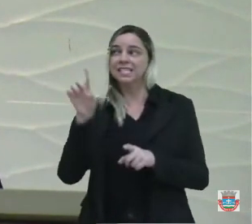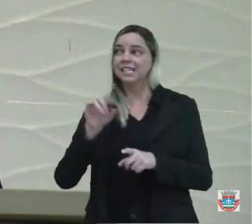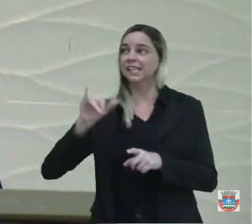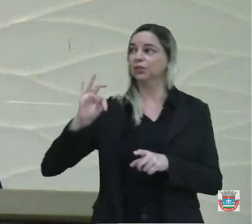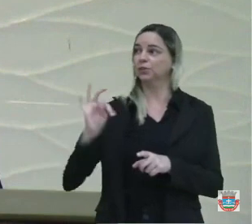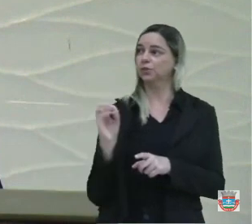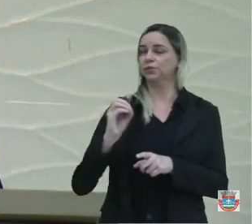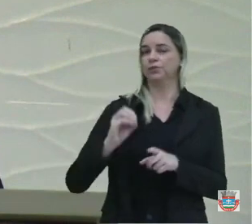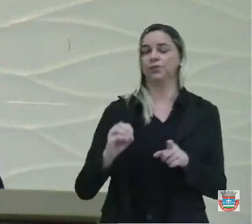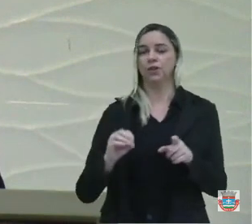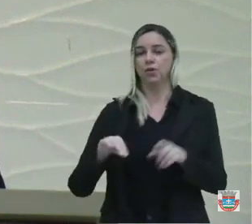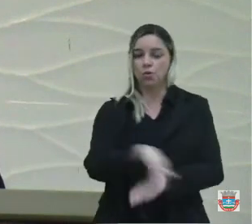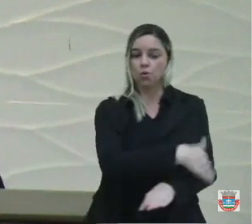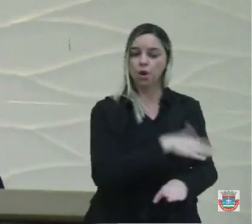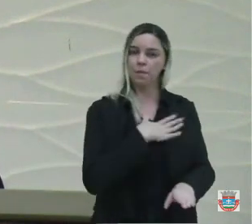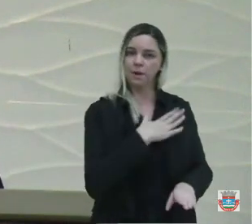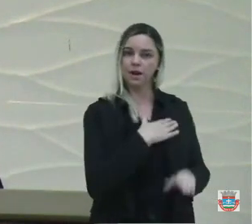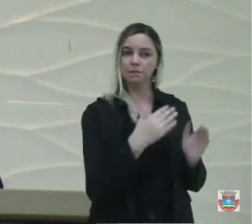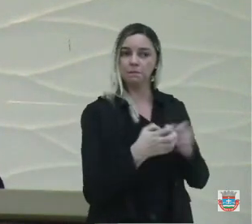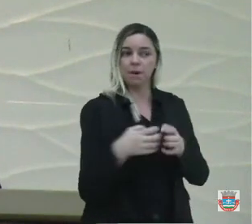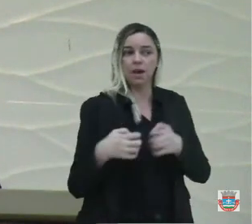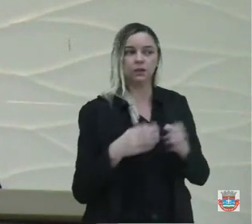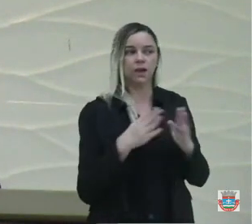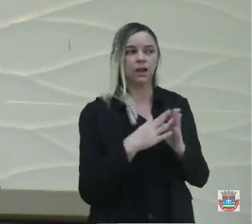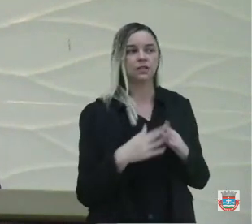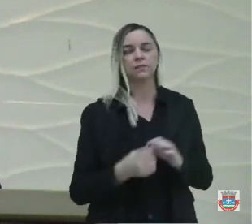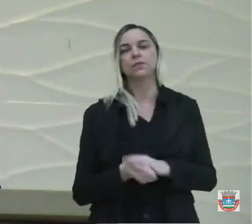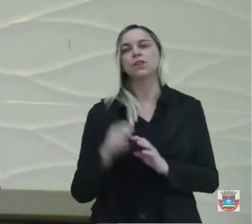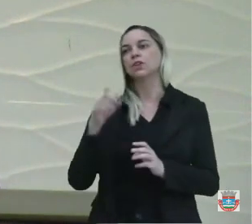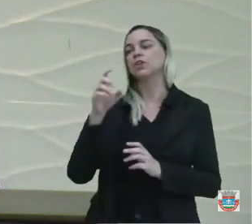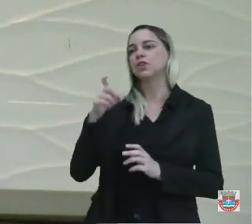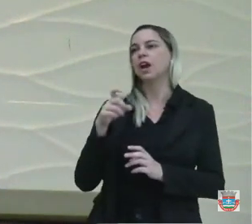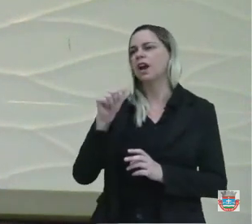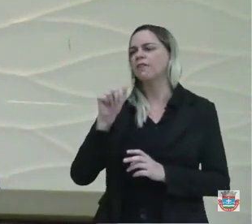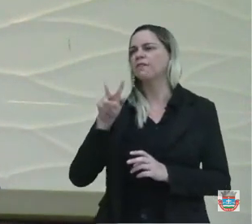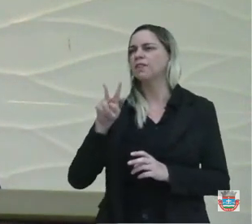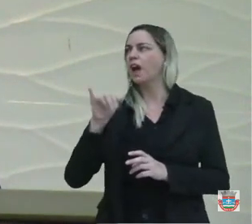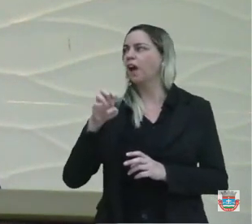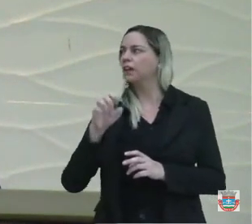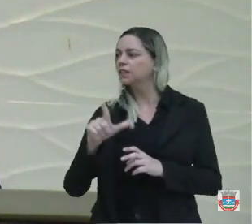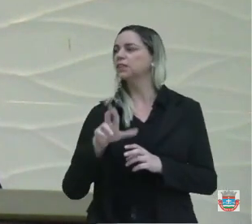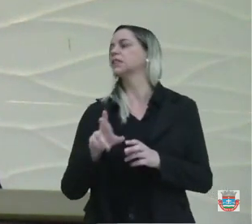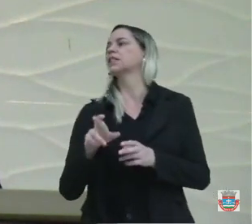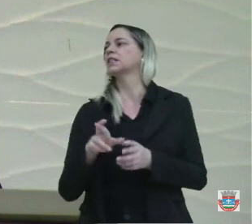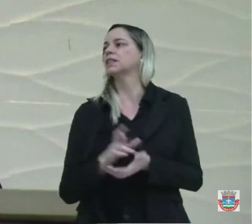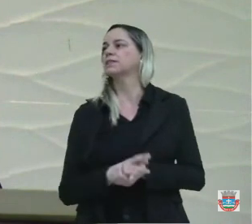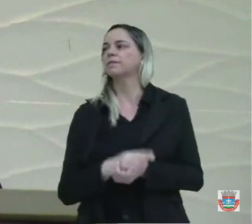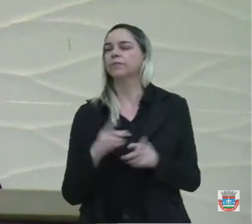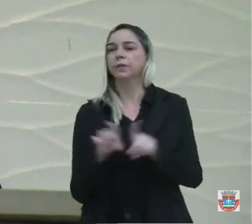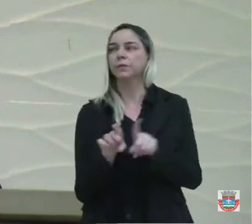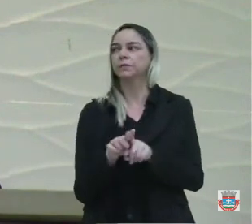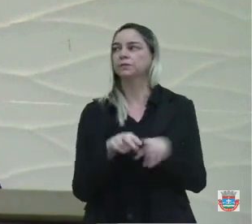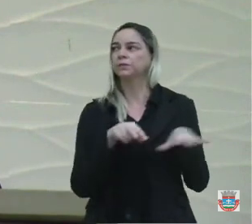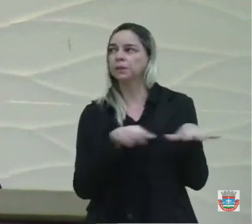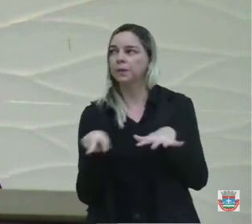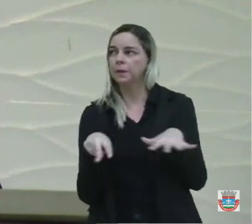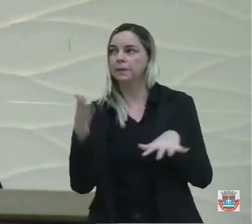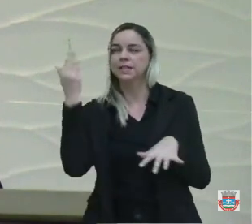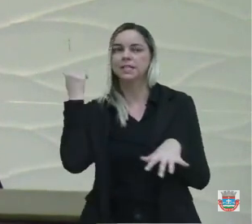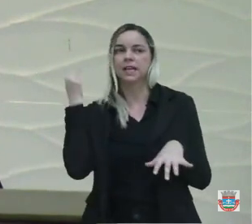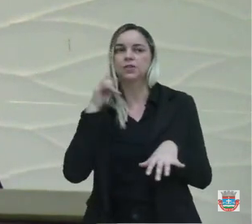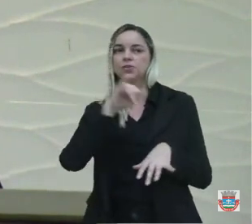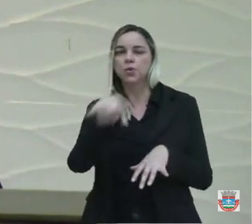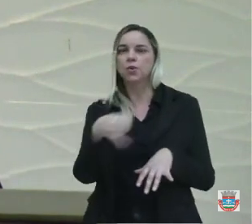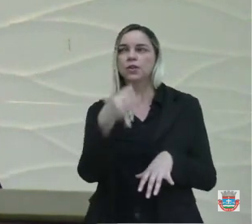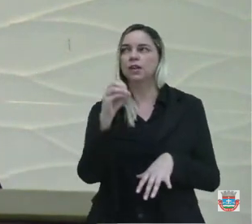mora lá na minha rua, a Edja Xavier. E também, presidente, a semana passada teve de José